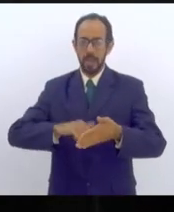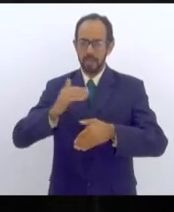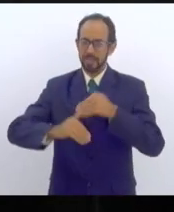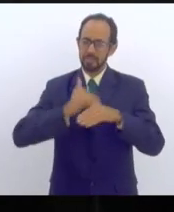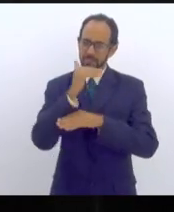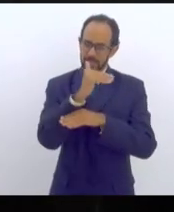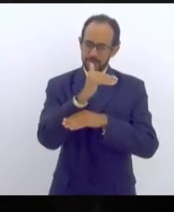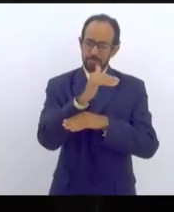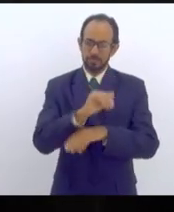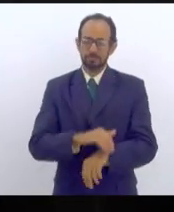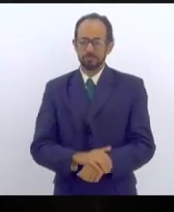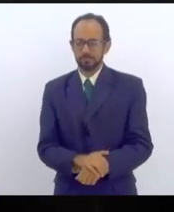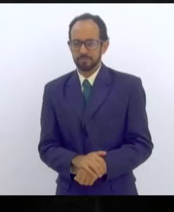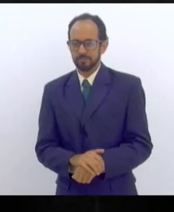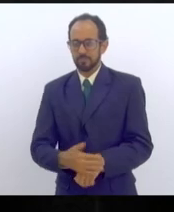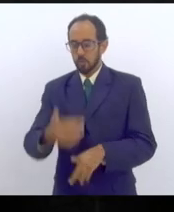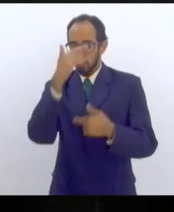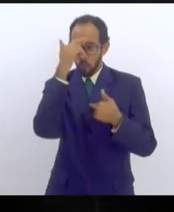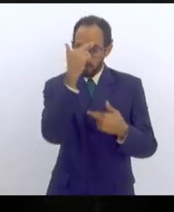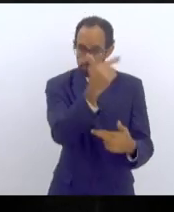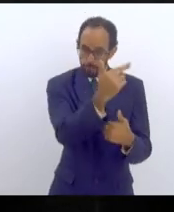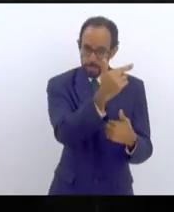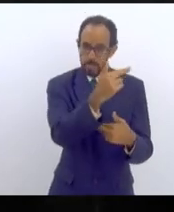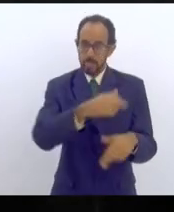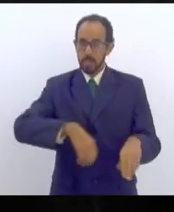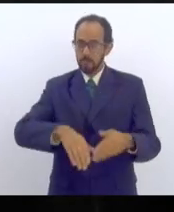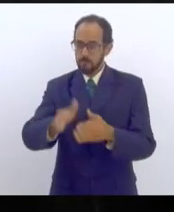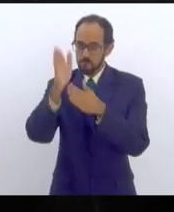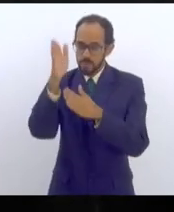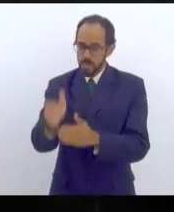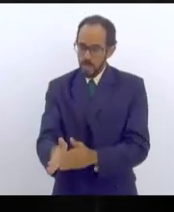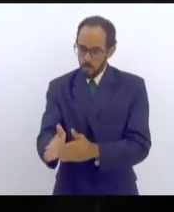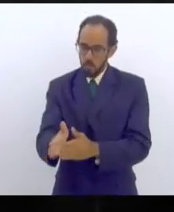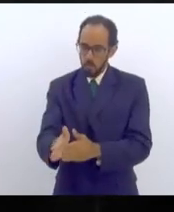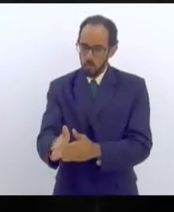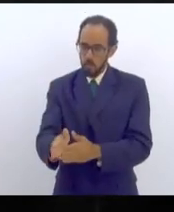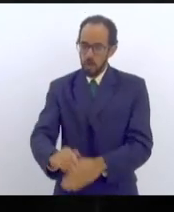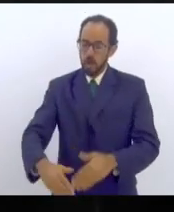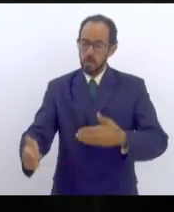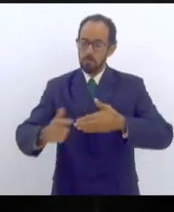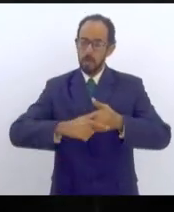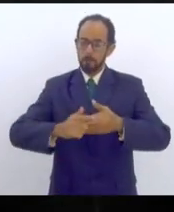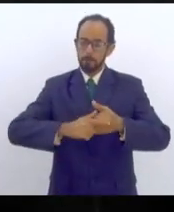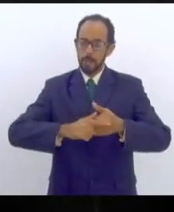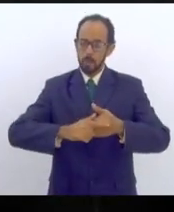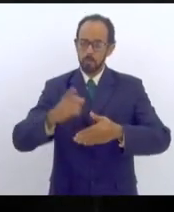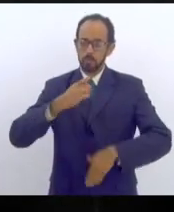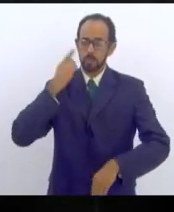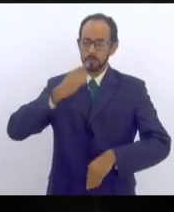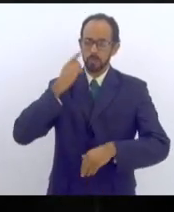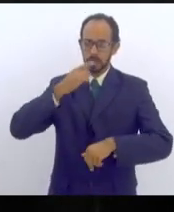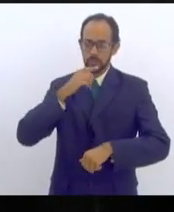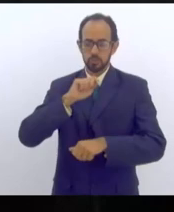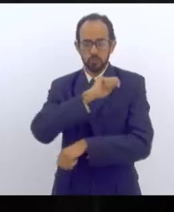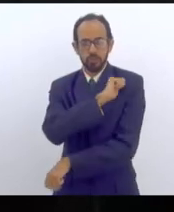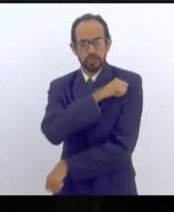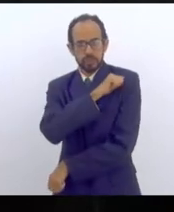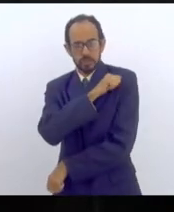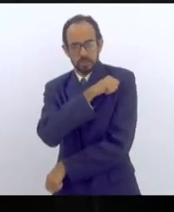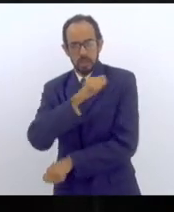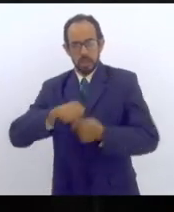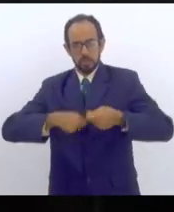5. Cumprir fielmente os deveres do parlamentar, de fiscalizar a administração pública,